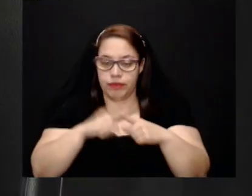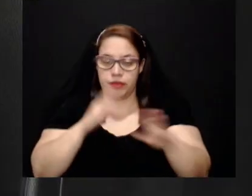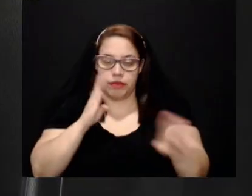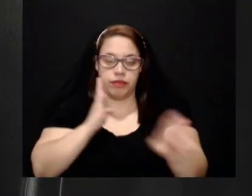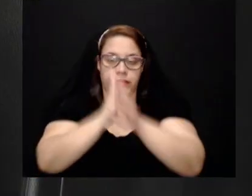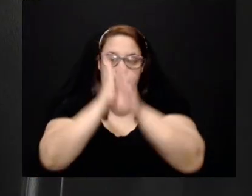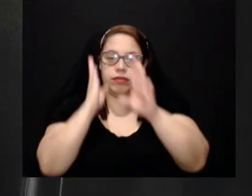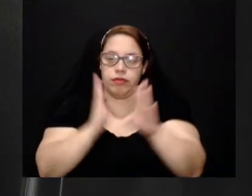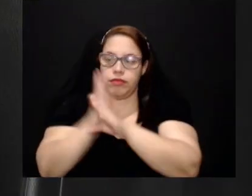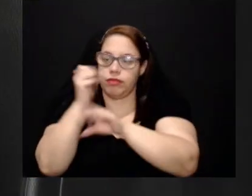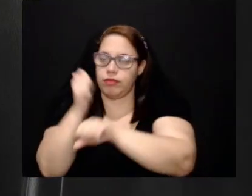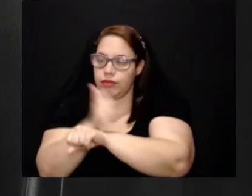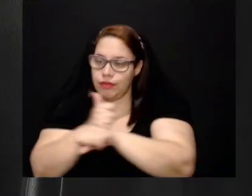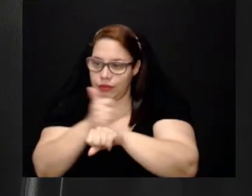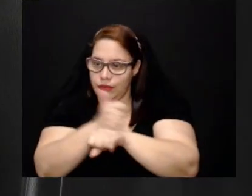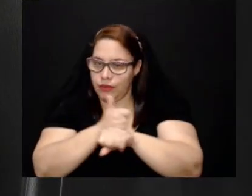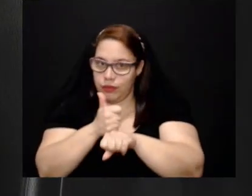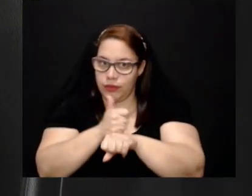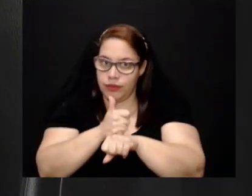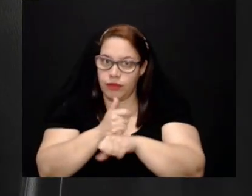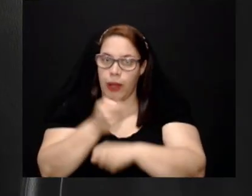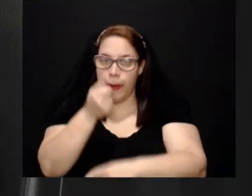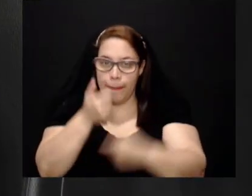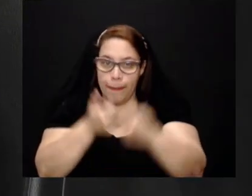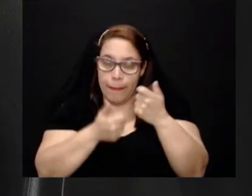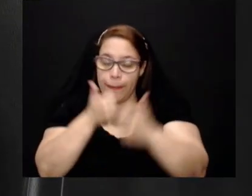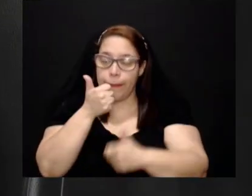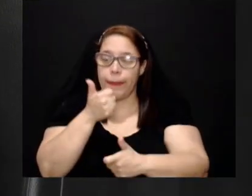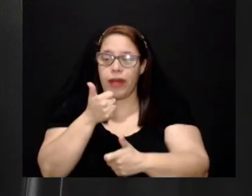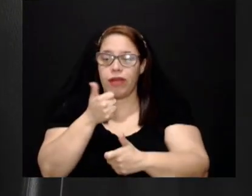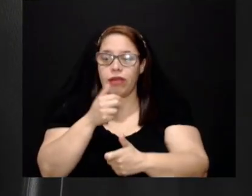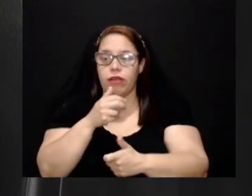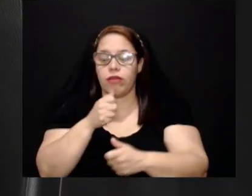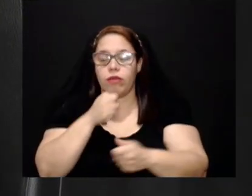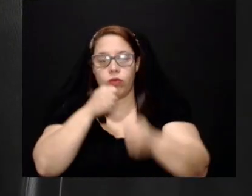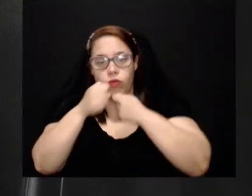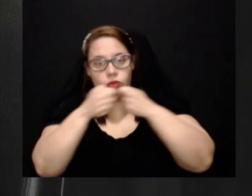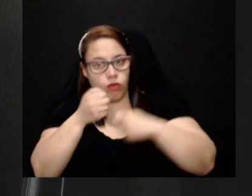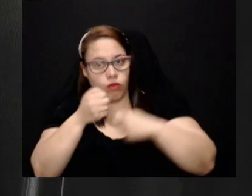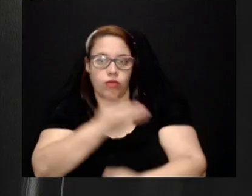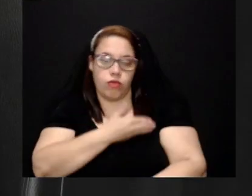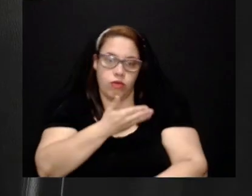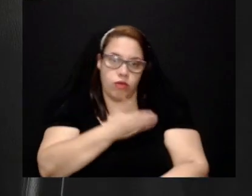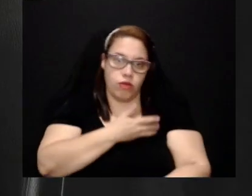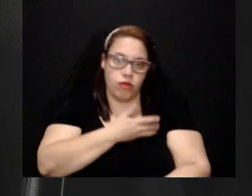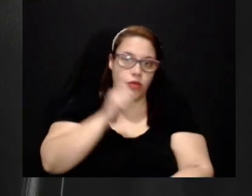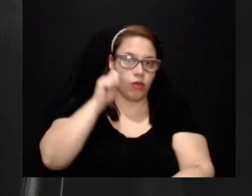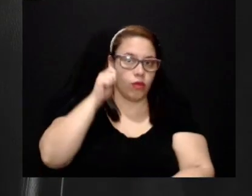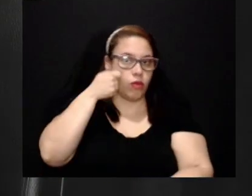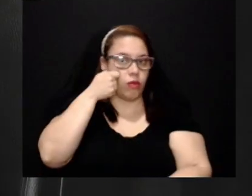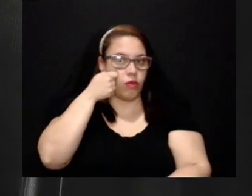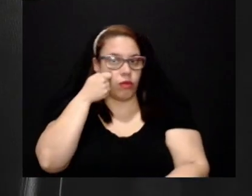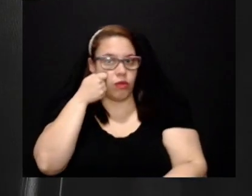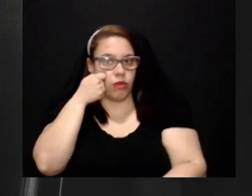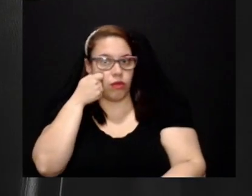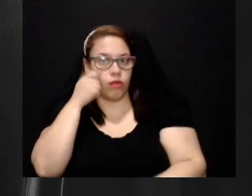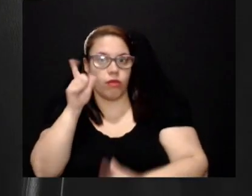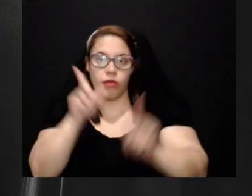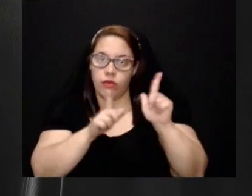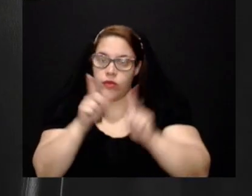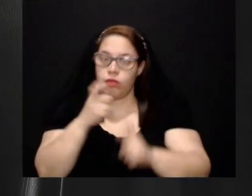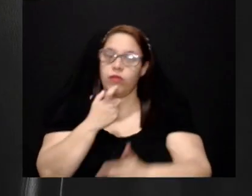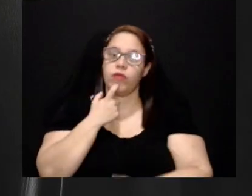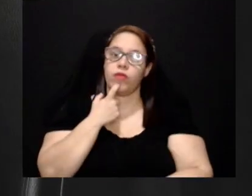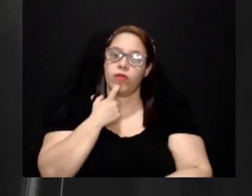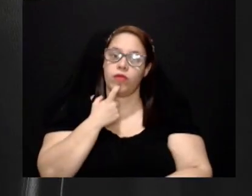né? Ainda que pouco, mas você, na imprensa, você tem colegas negros hoje dentro da imprensa de Campinas.